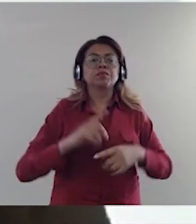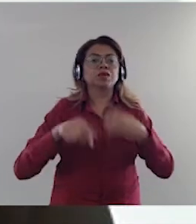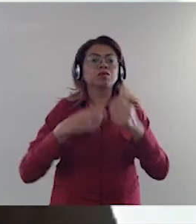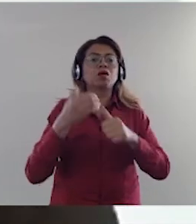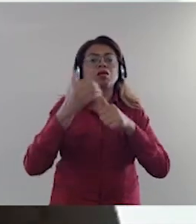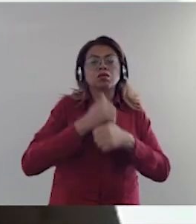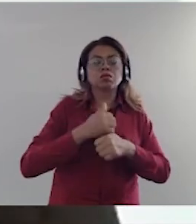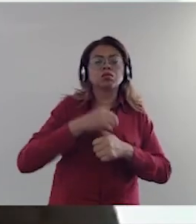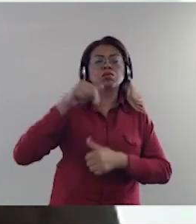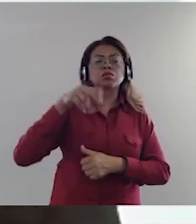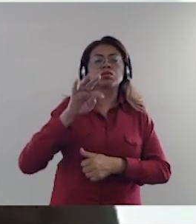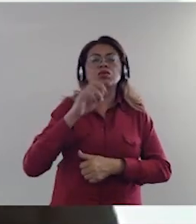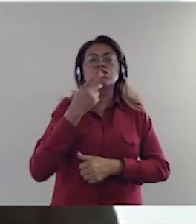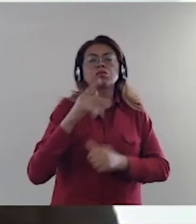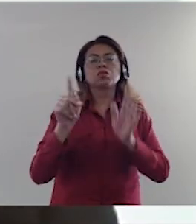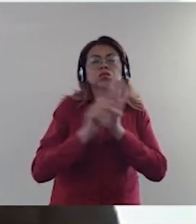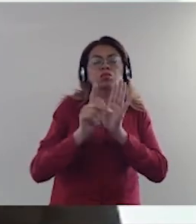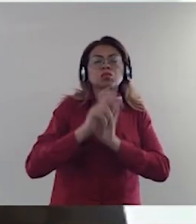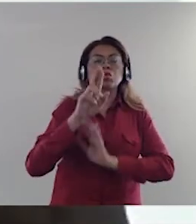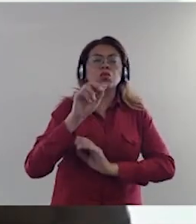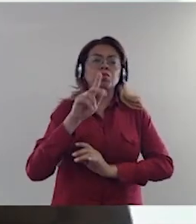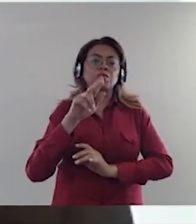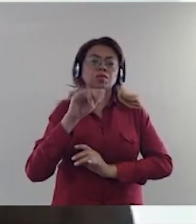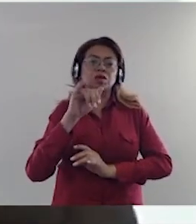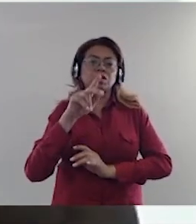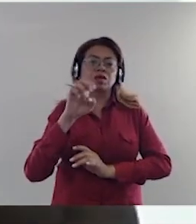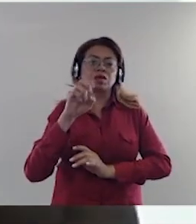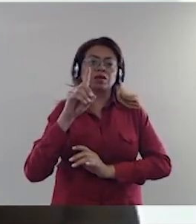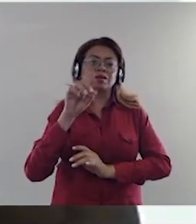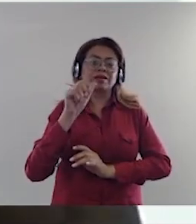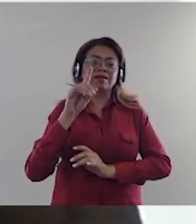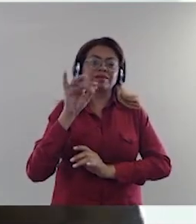multipropriedade permite que haja, então, um